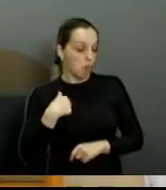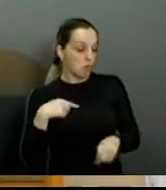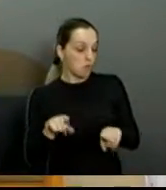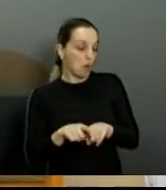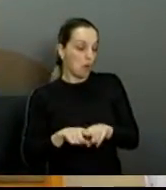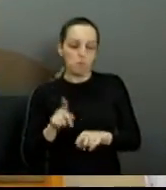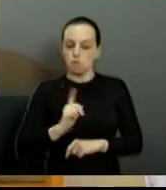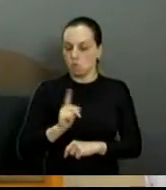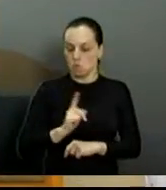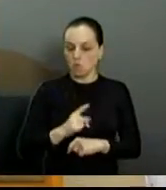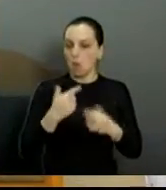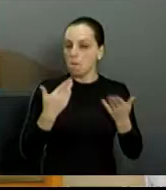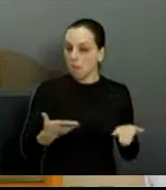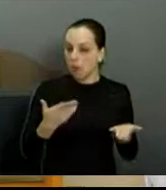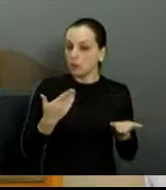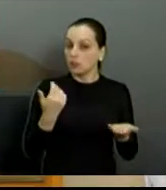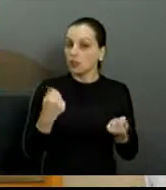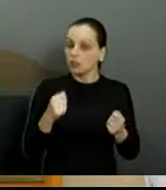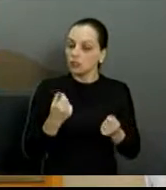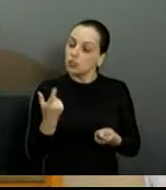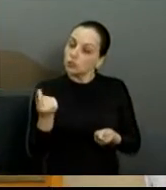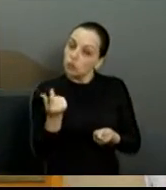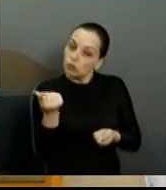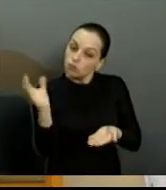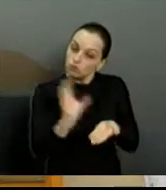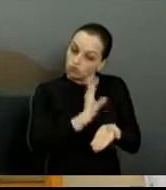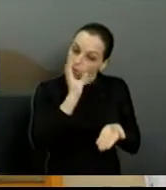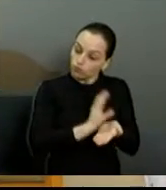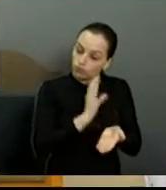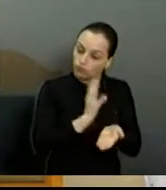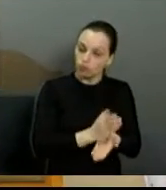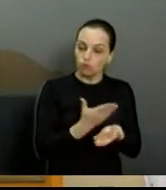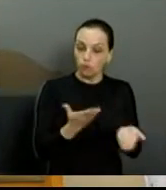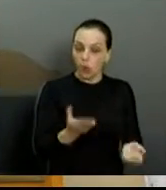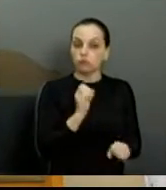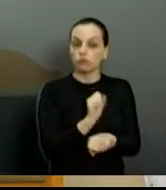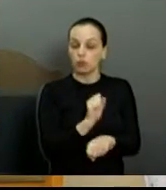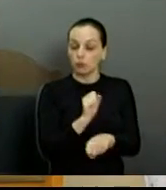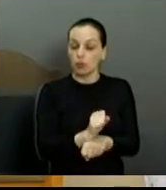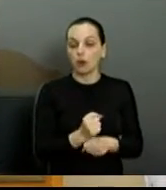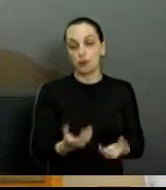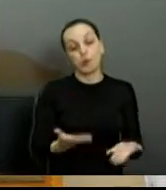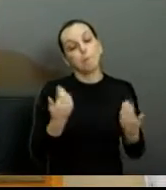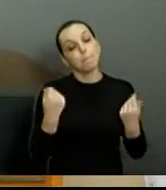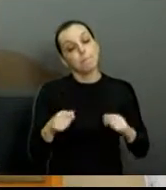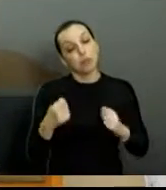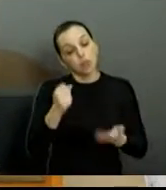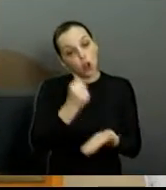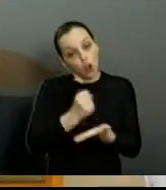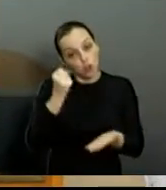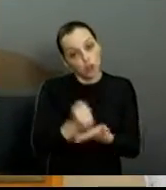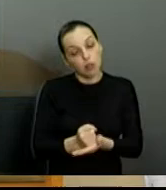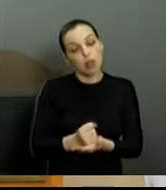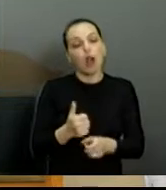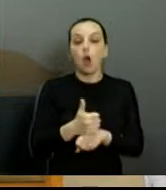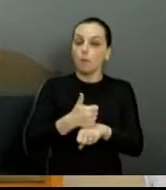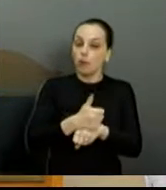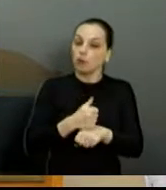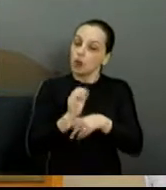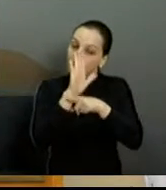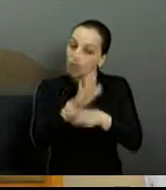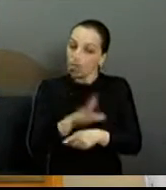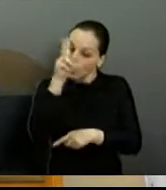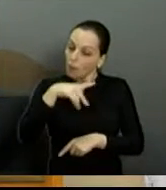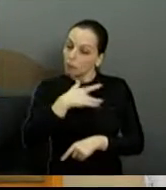pedi quando vier com certeza o executivo vai fazer mas por enquanto ele tem que contratar o farmacêutico independente de onde esteja o posto